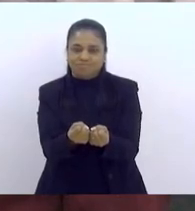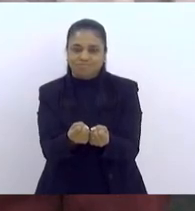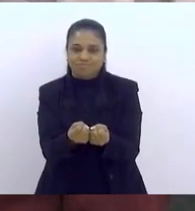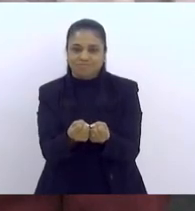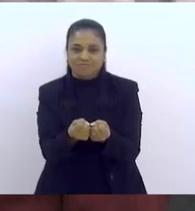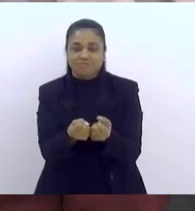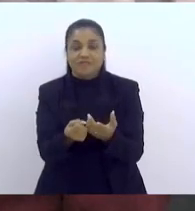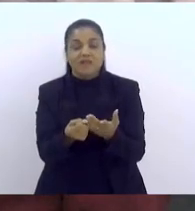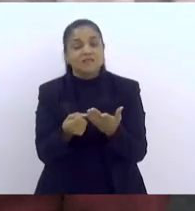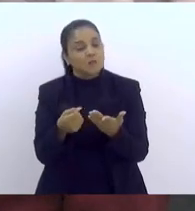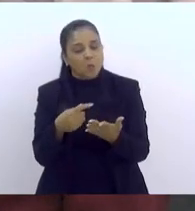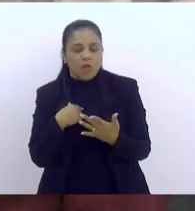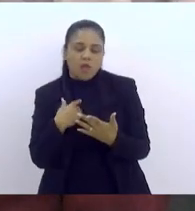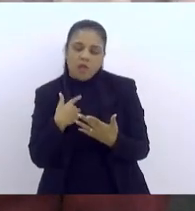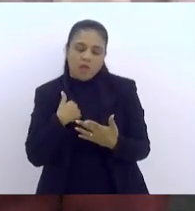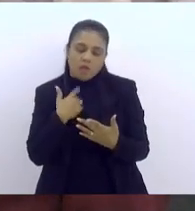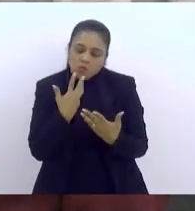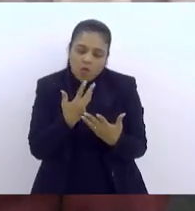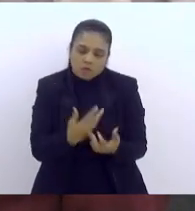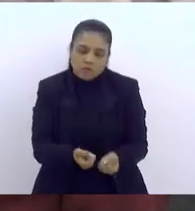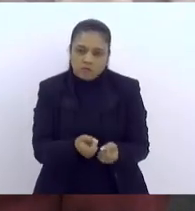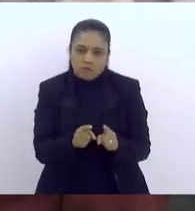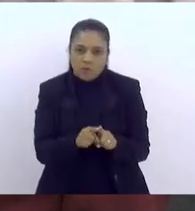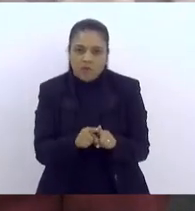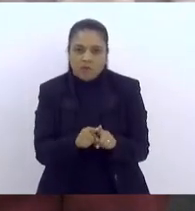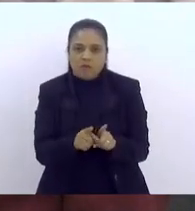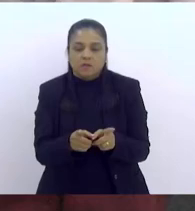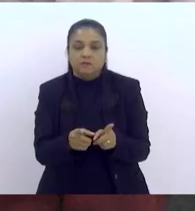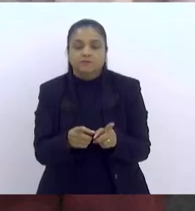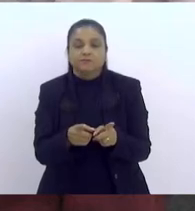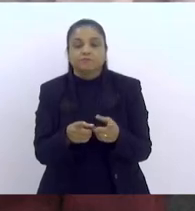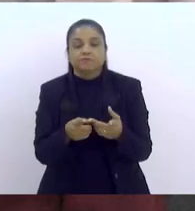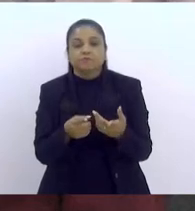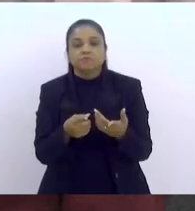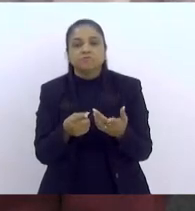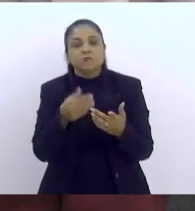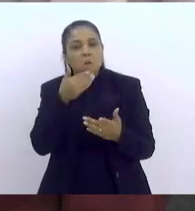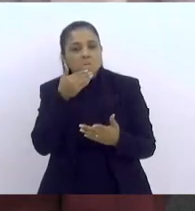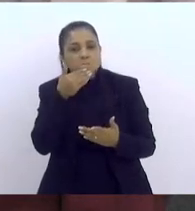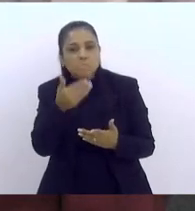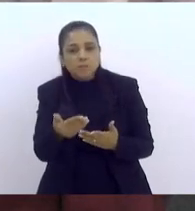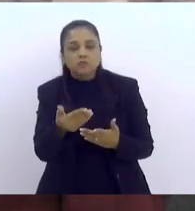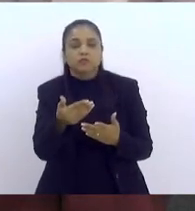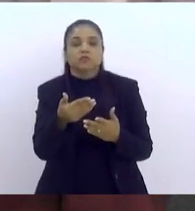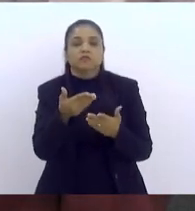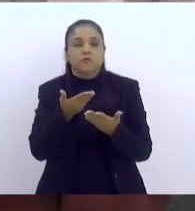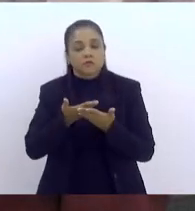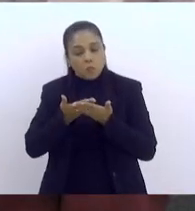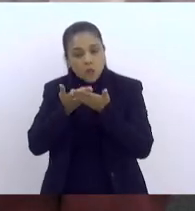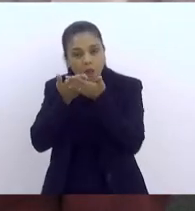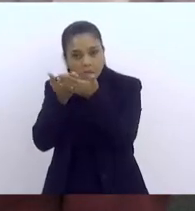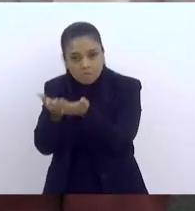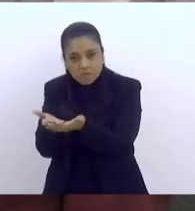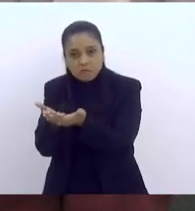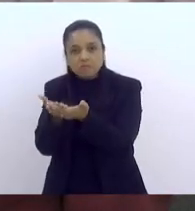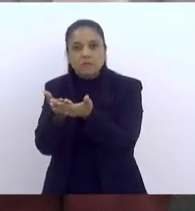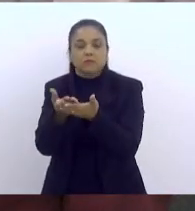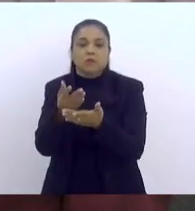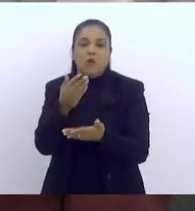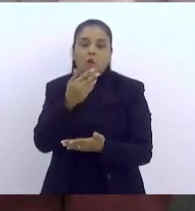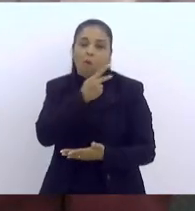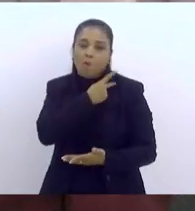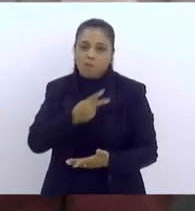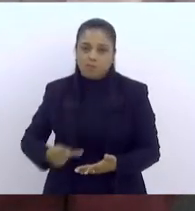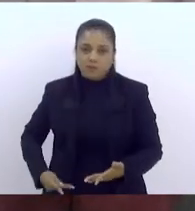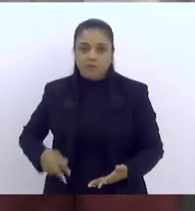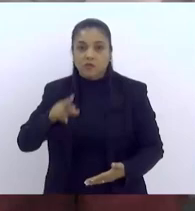Então, a gente não tolera nada desse tipo e a gente deixa aqui esse pedido. Eu vou fazer um encaminhamento também ao nosso presidente